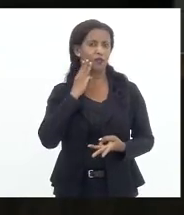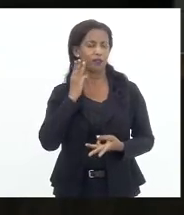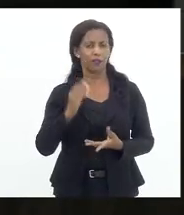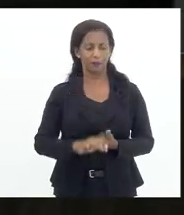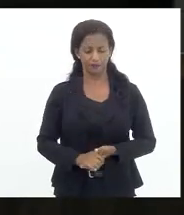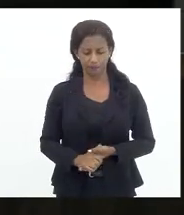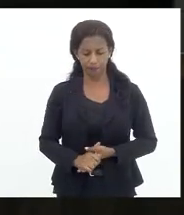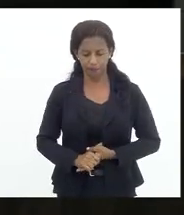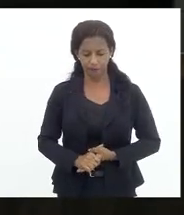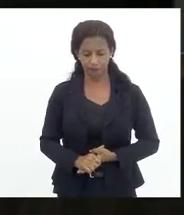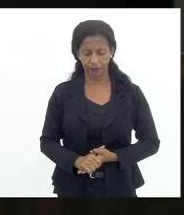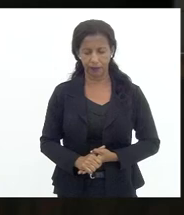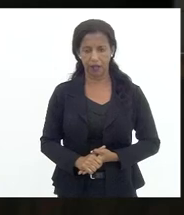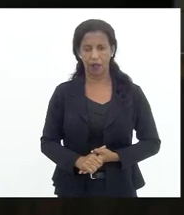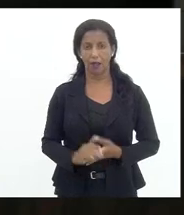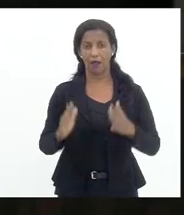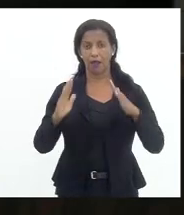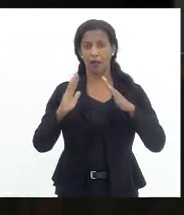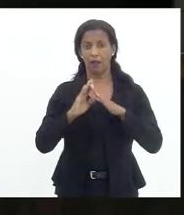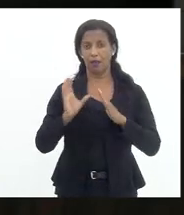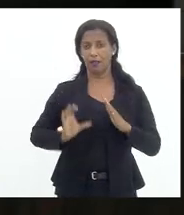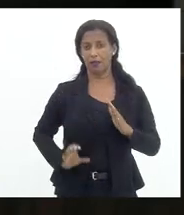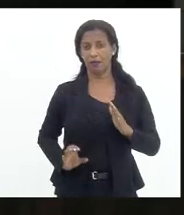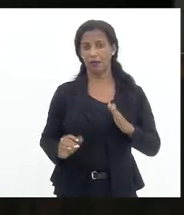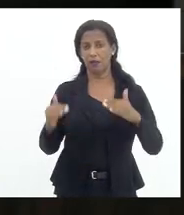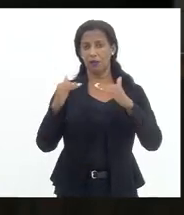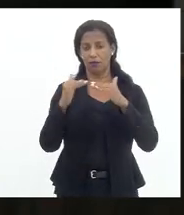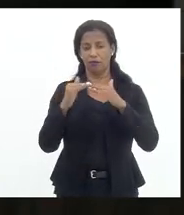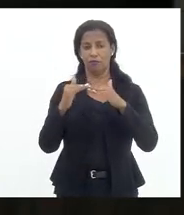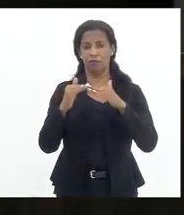Eu fui comunicado que a Casa Civil é a favor do projeto,